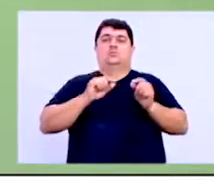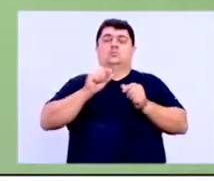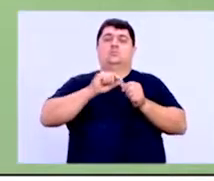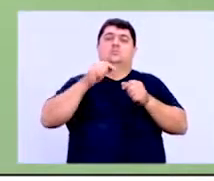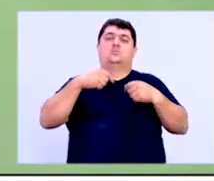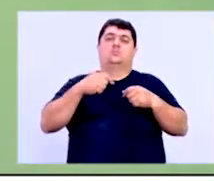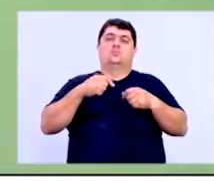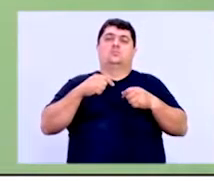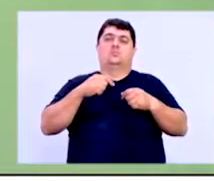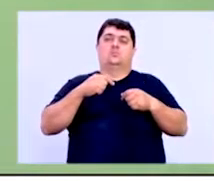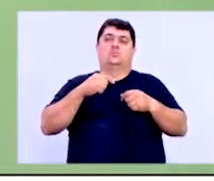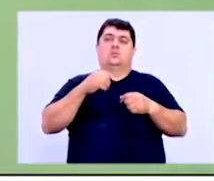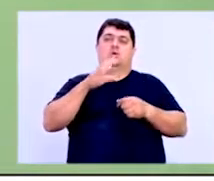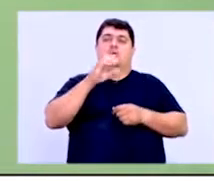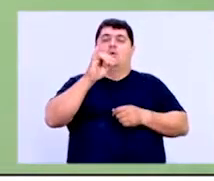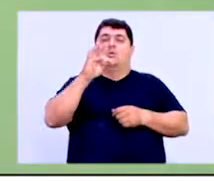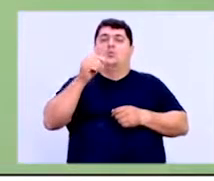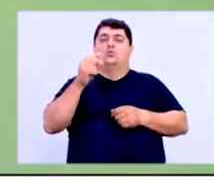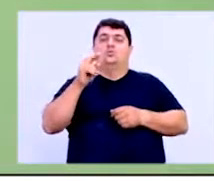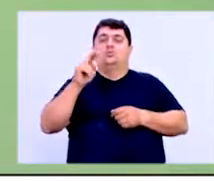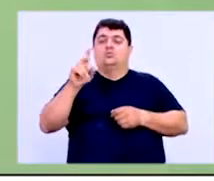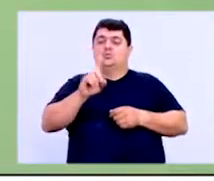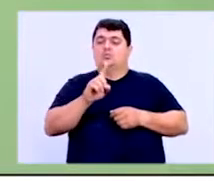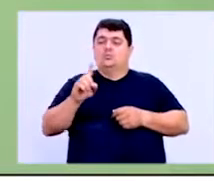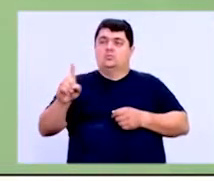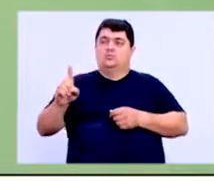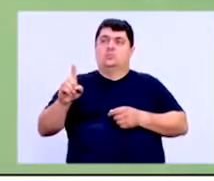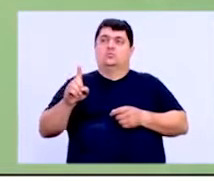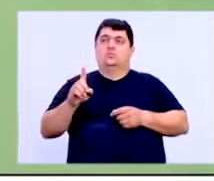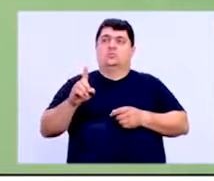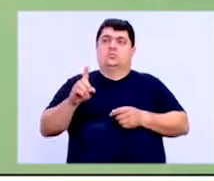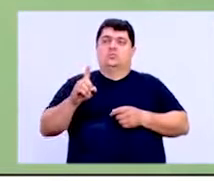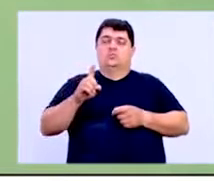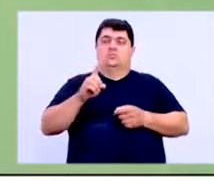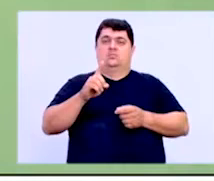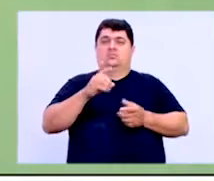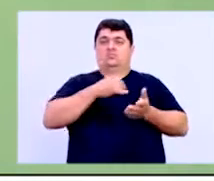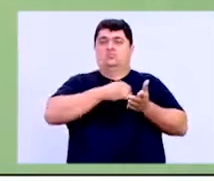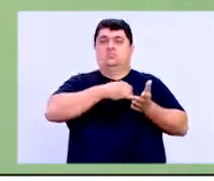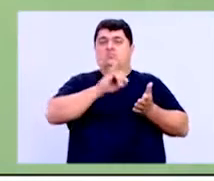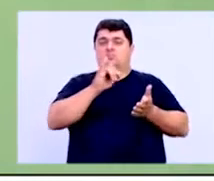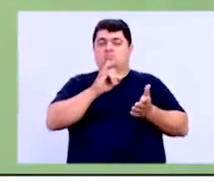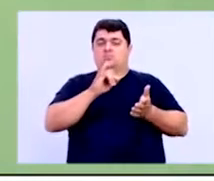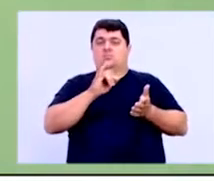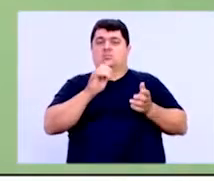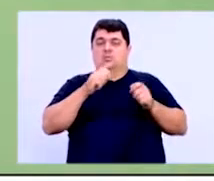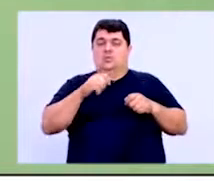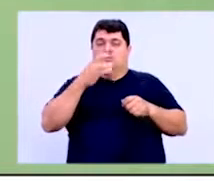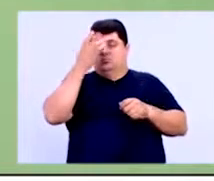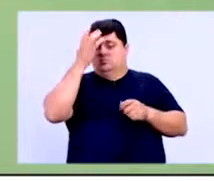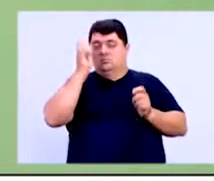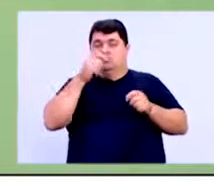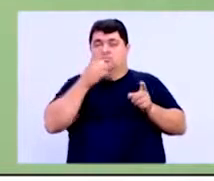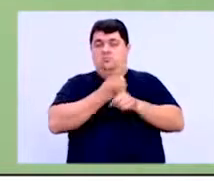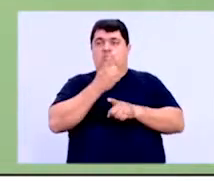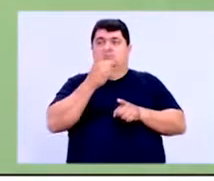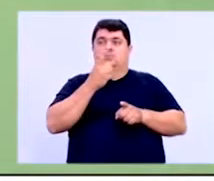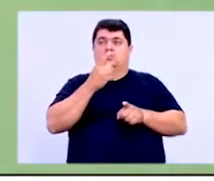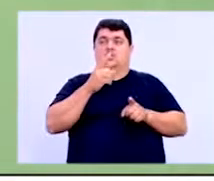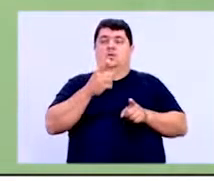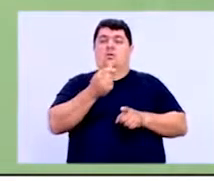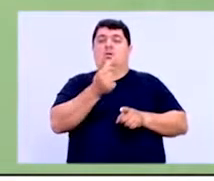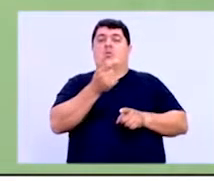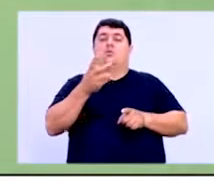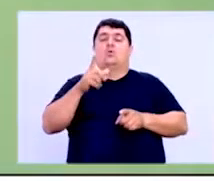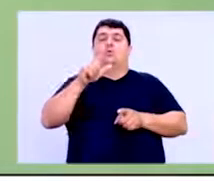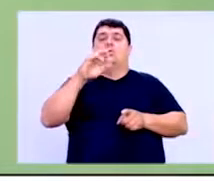saber? Custos unitários, que vimos. Encargos tributários, não é visível, mas é uma metodologia fácil. E a margem de